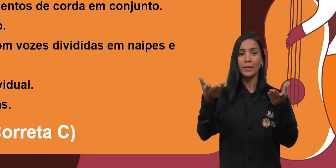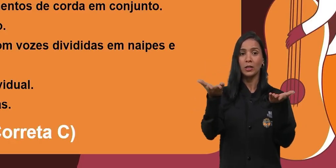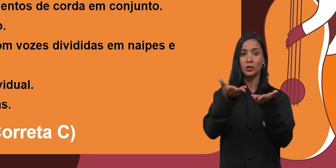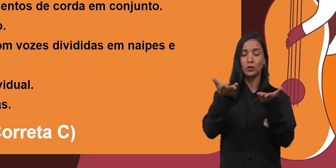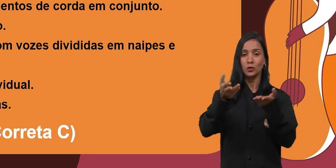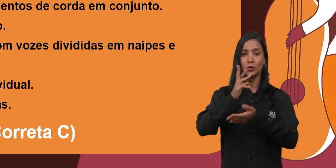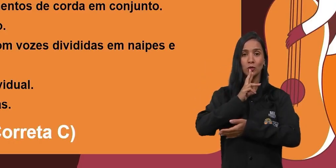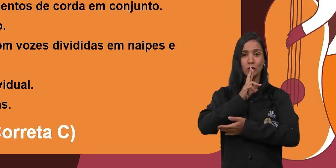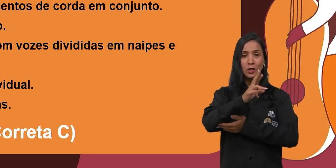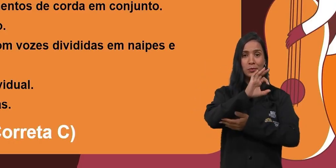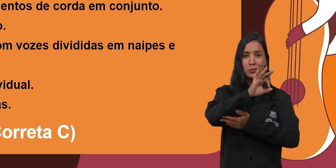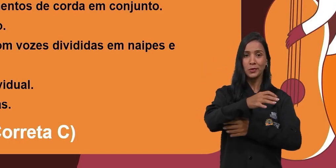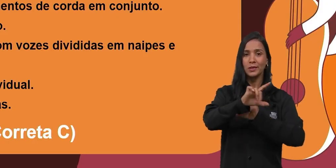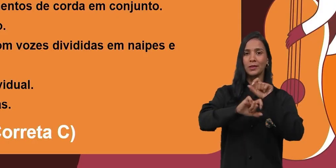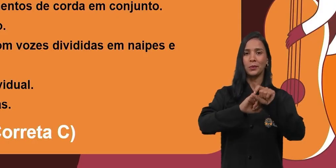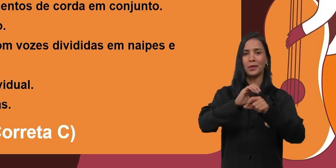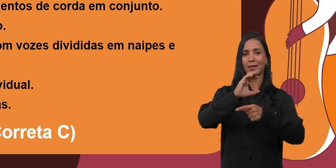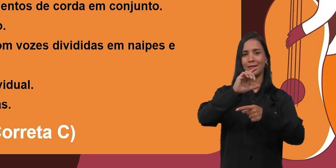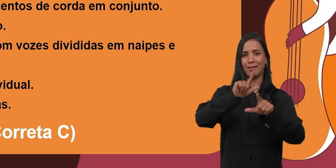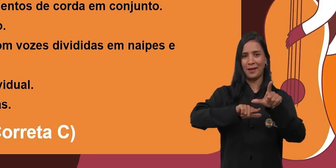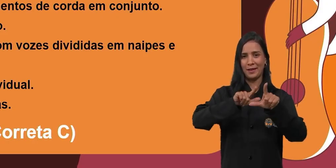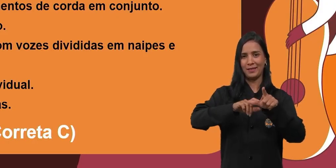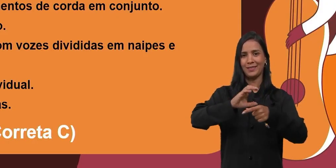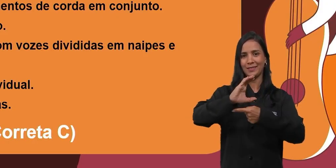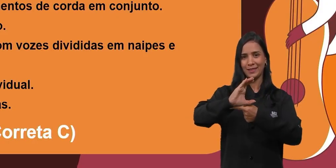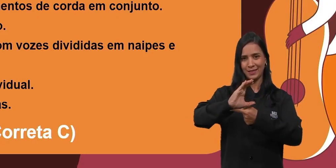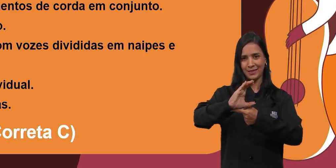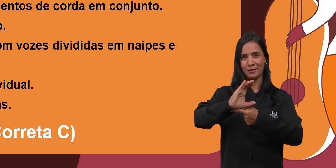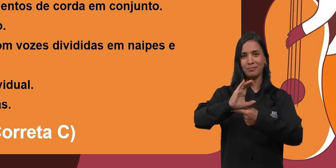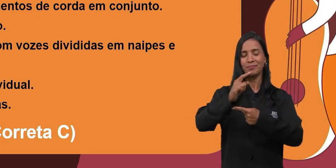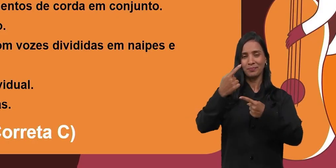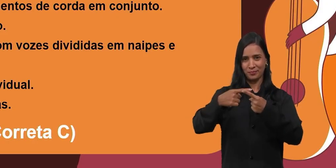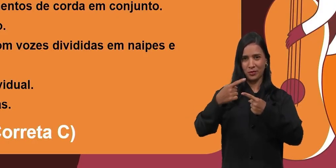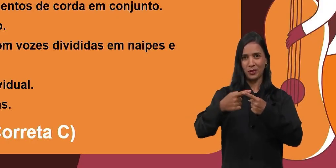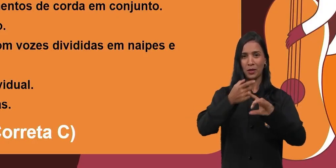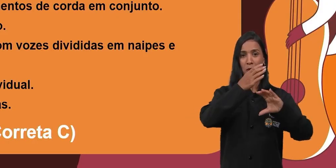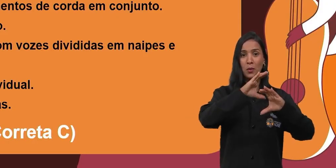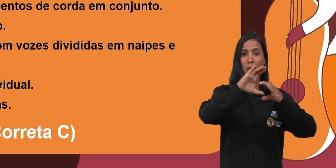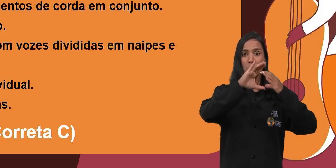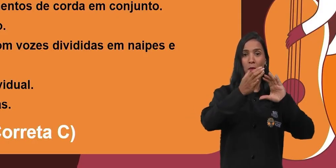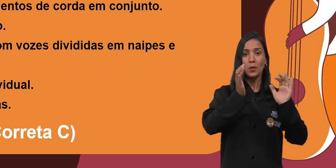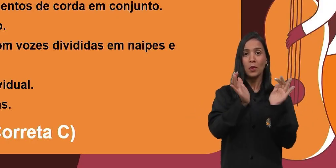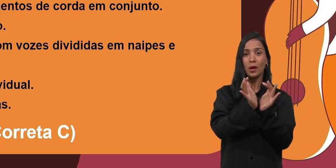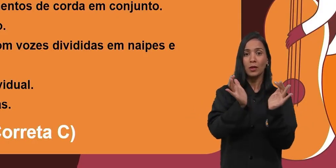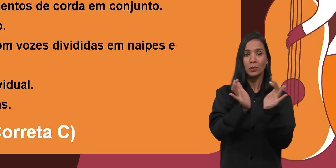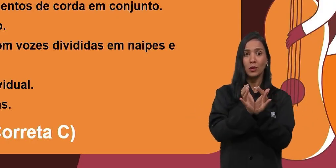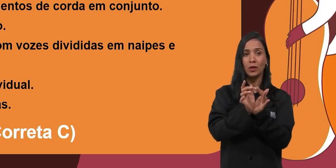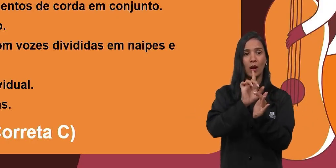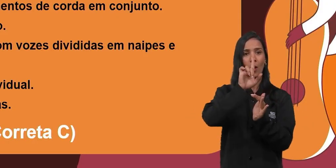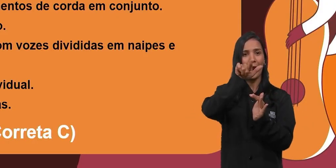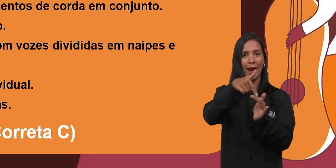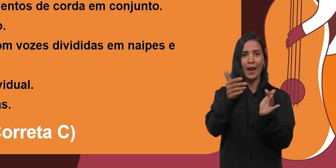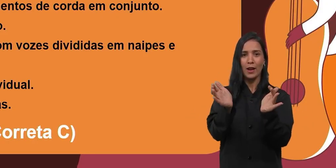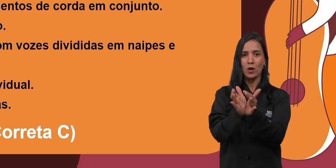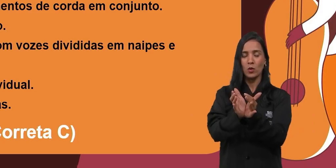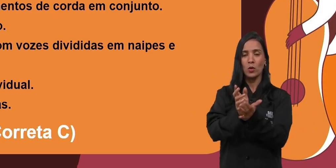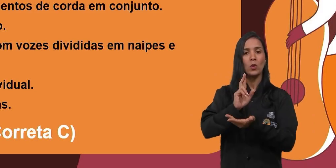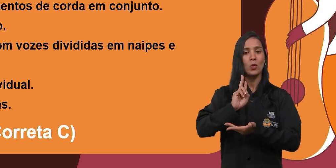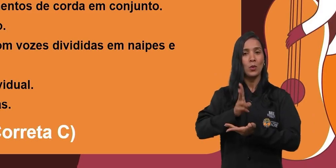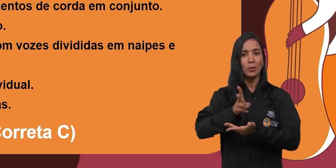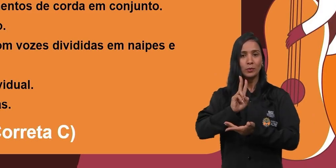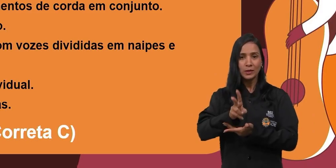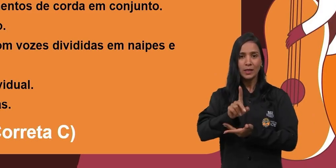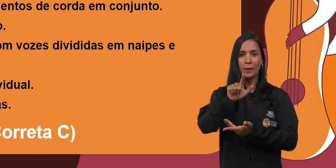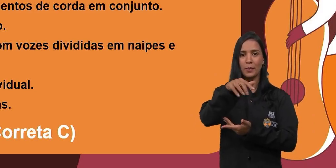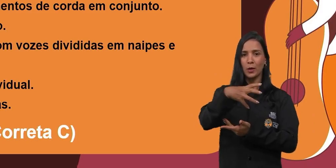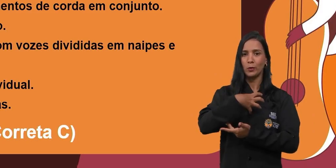é letra C, uma forma de música vocal em grupo. Quando se perguntar de coral, uma forma